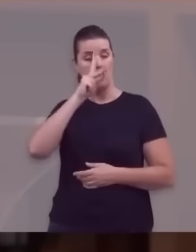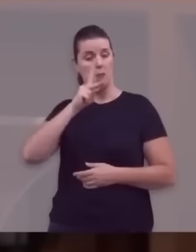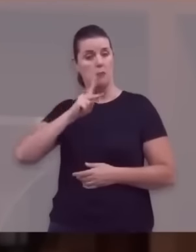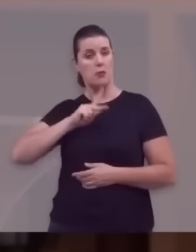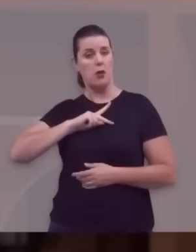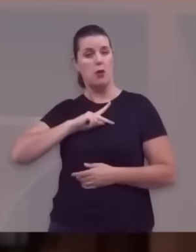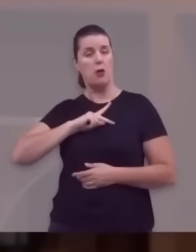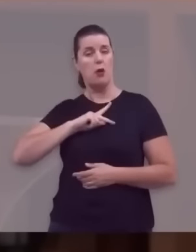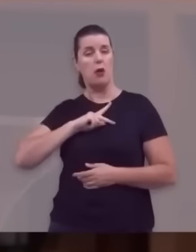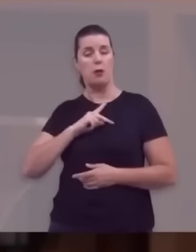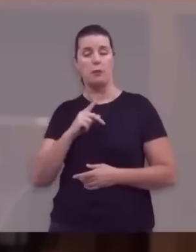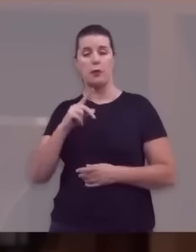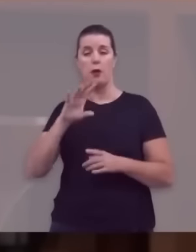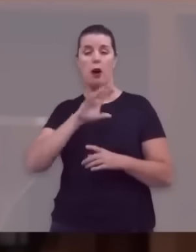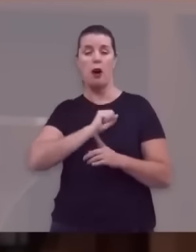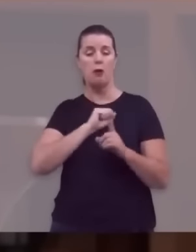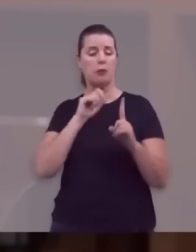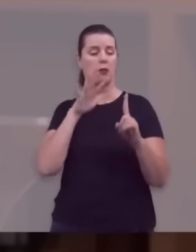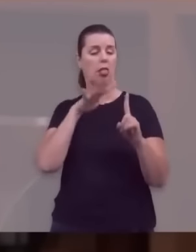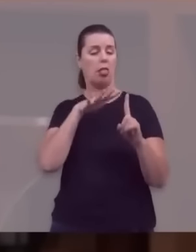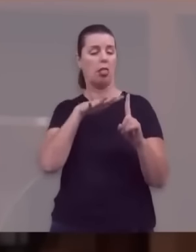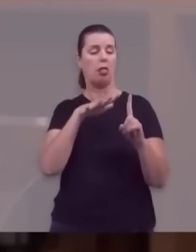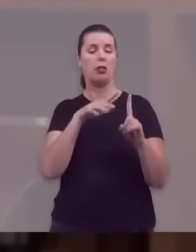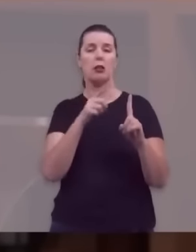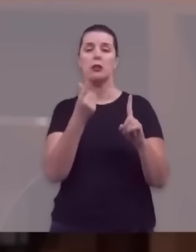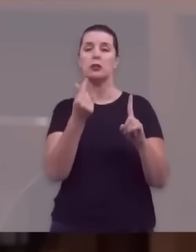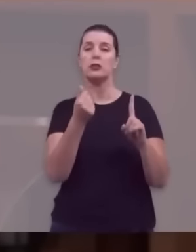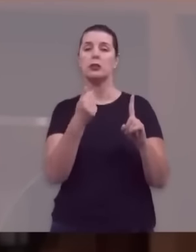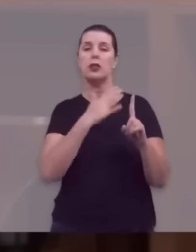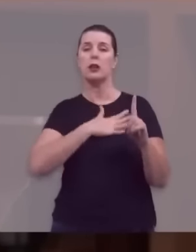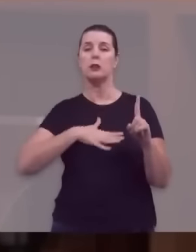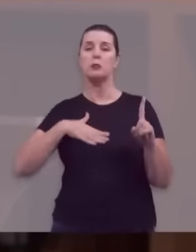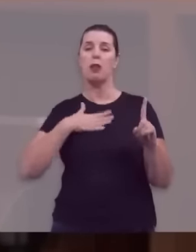dinheiro mais amantes dos prazeres do que de